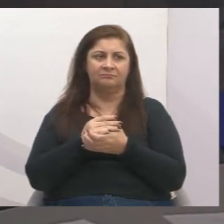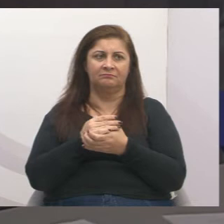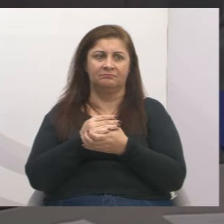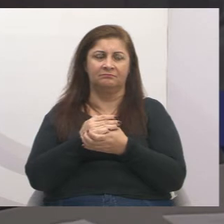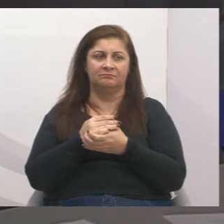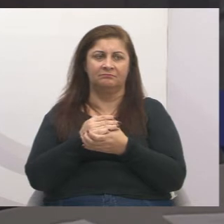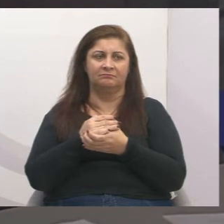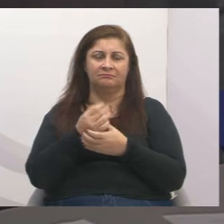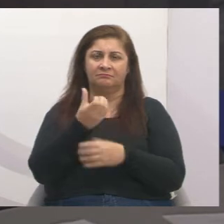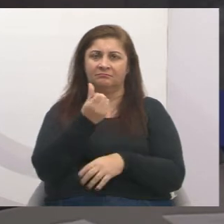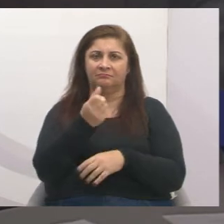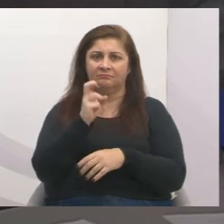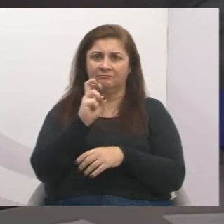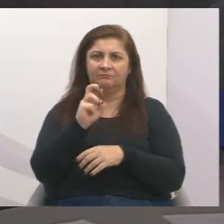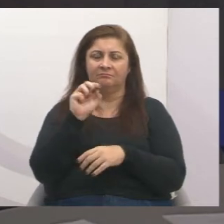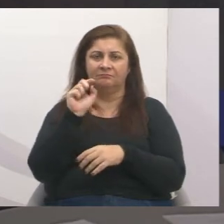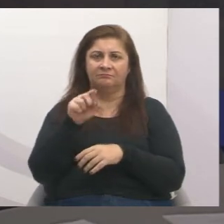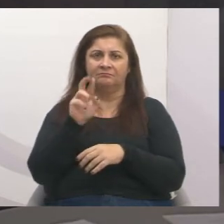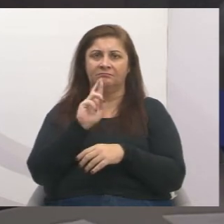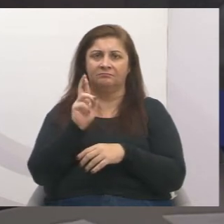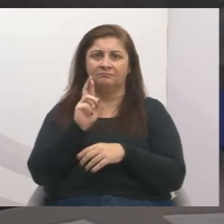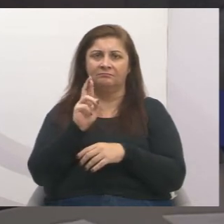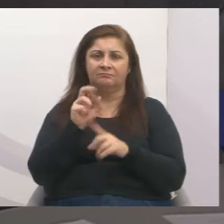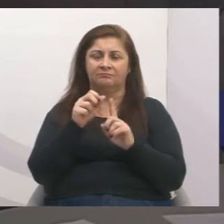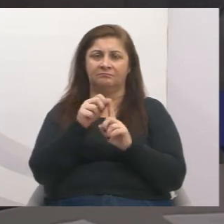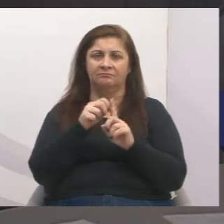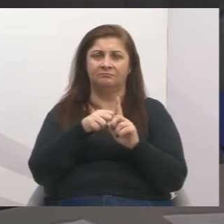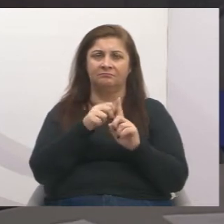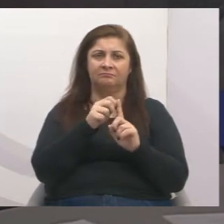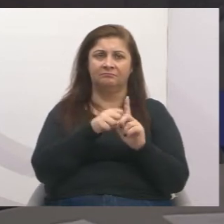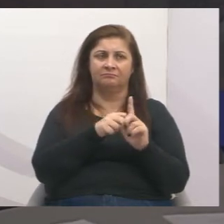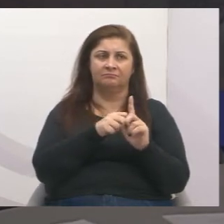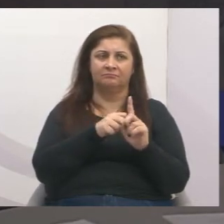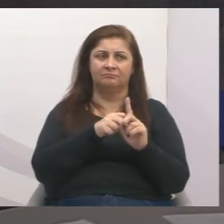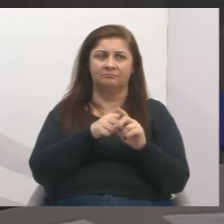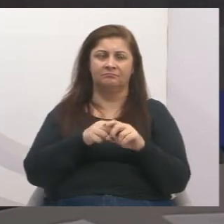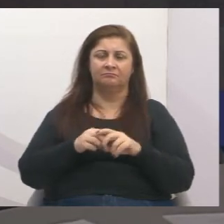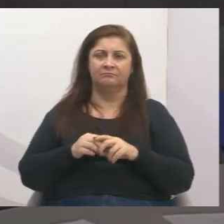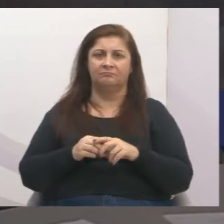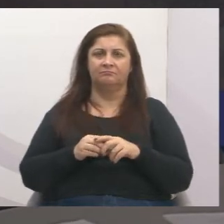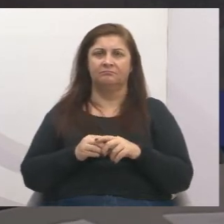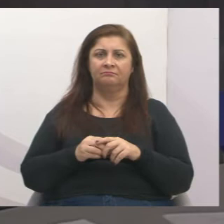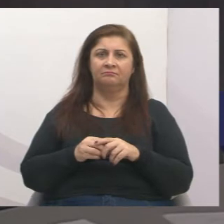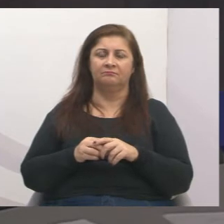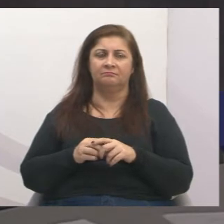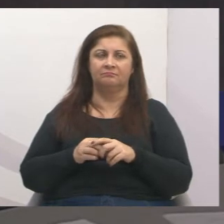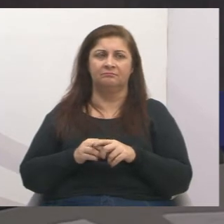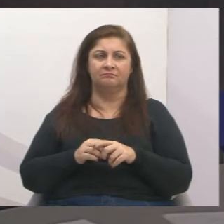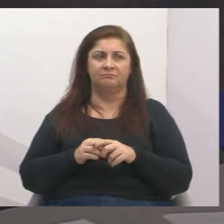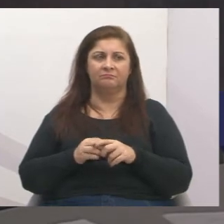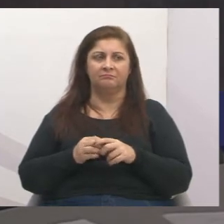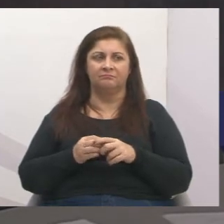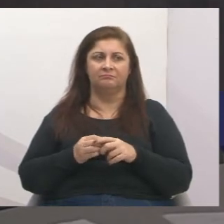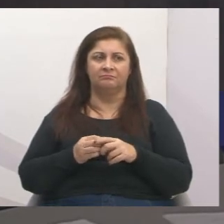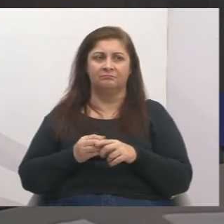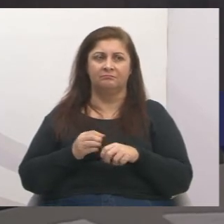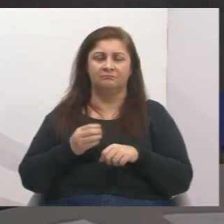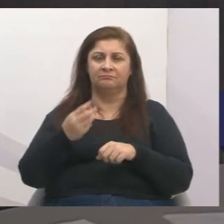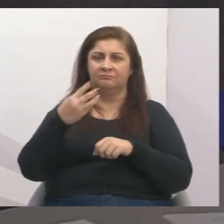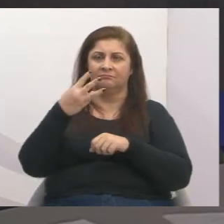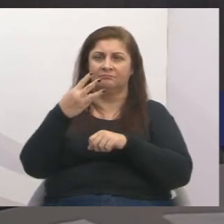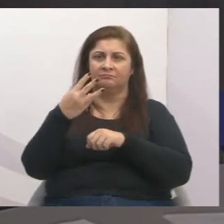mil por mês, que entraria ao Instituto do Servidor. Acima de 3